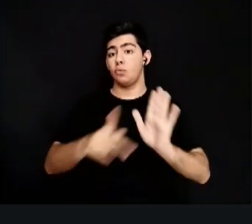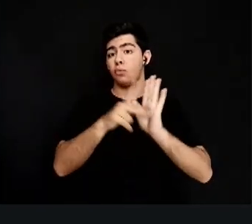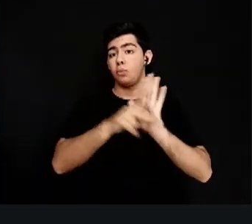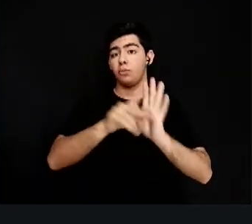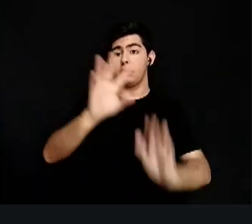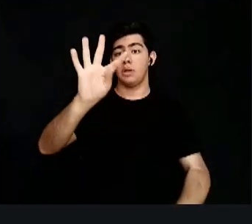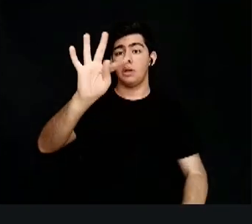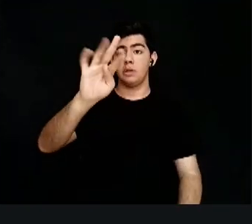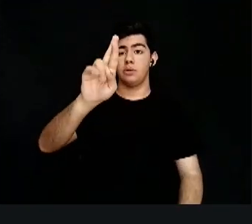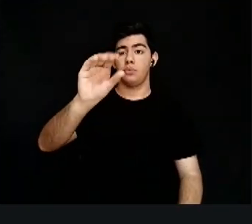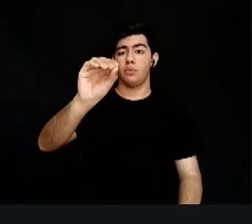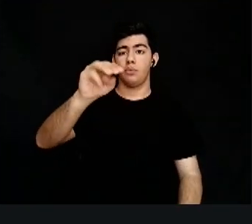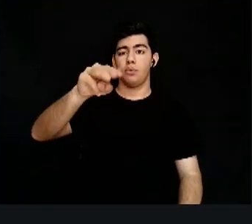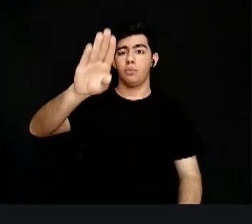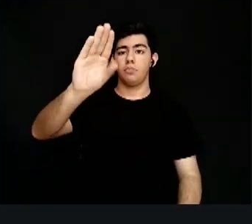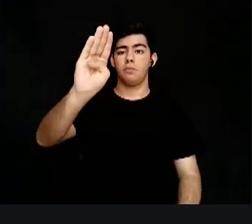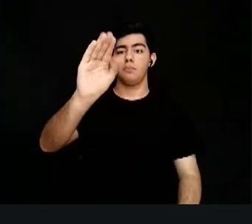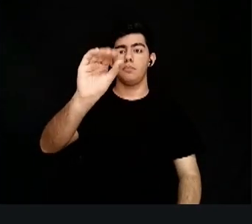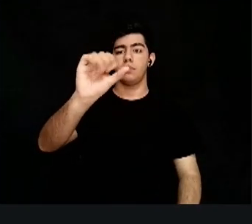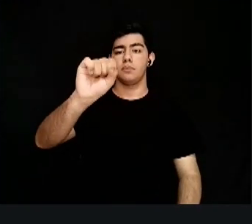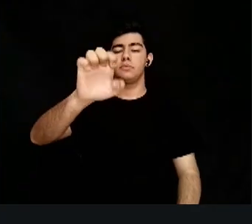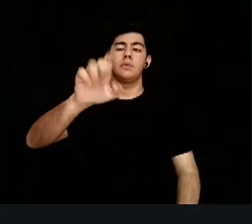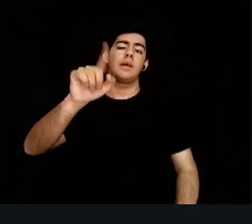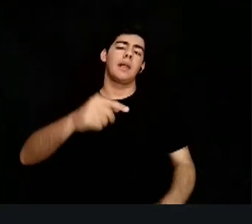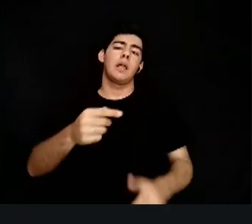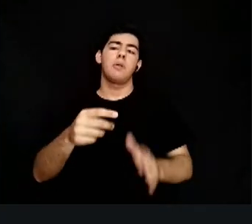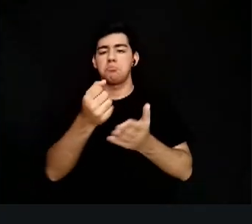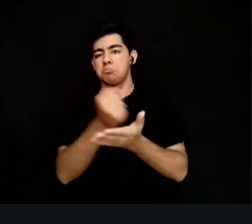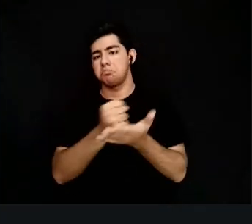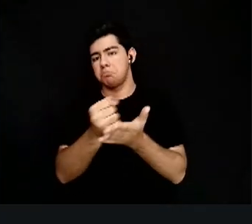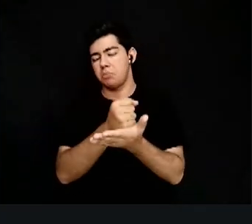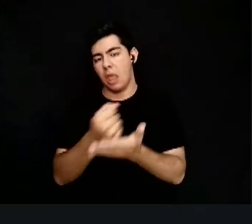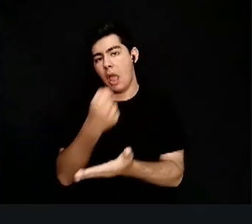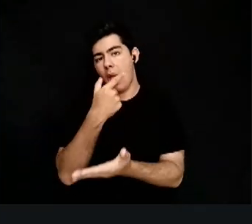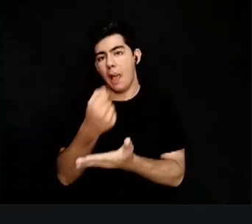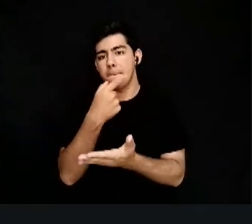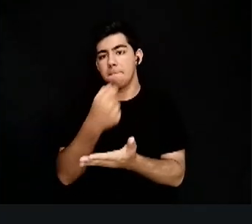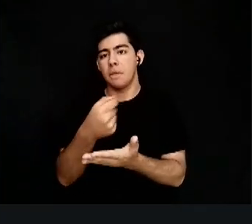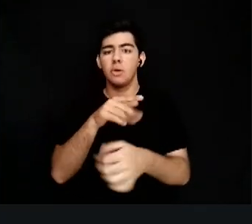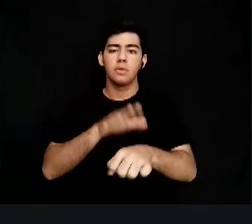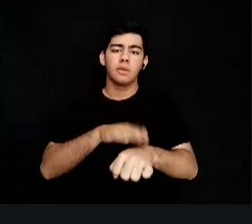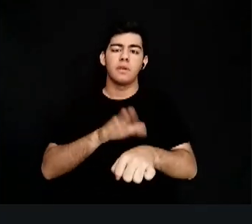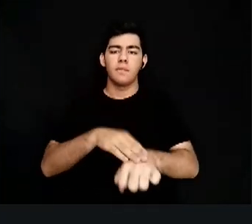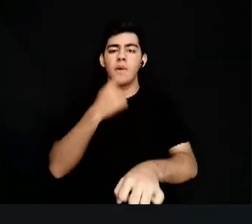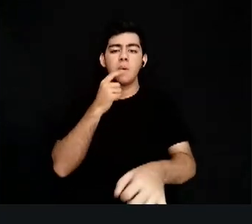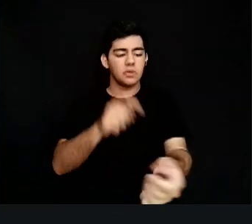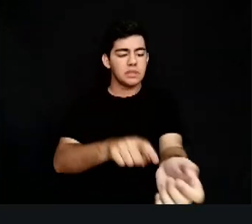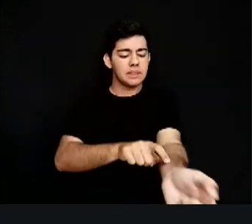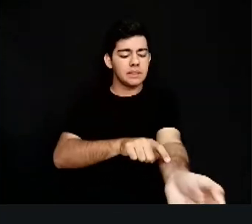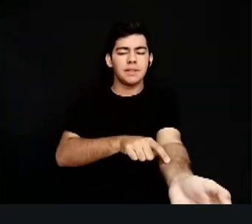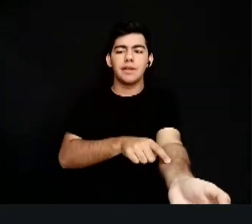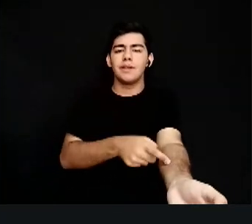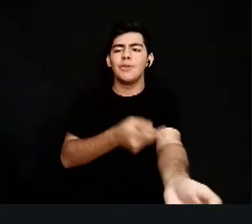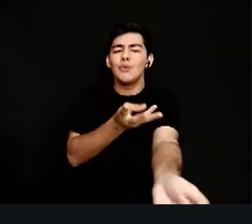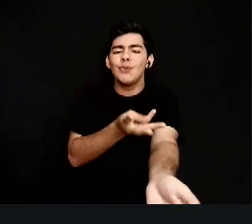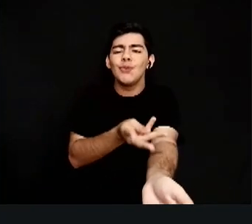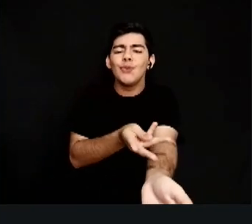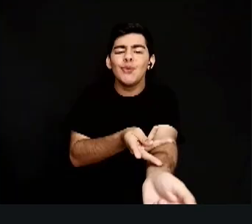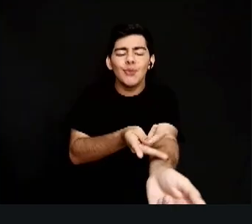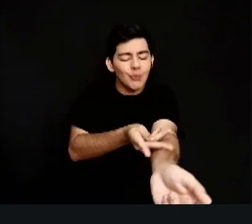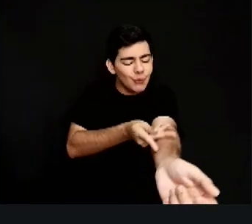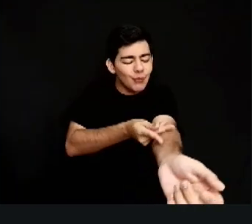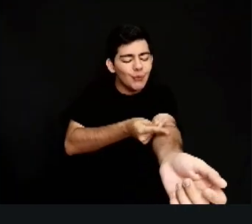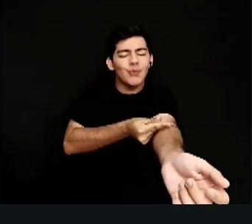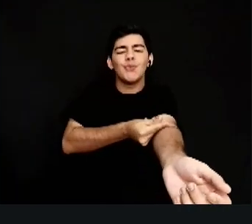da trombose hoje ele se baseia principalmente no uso dos anticoagulantes, que são medicações que afinam o sangue, evitam que esse